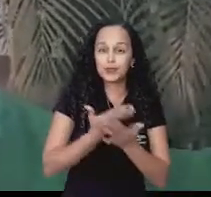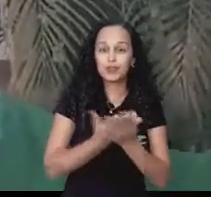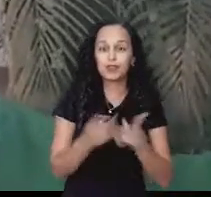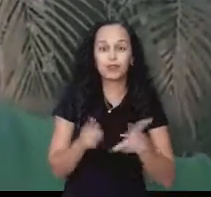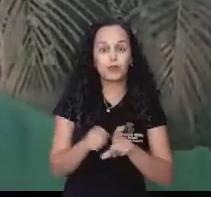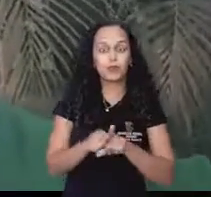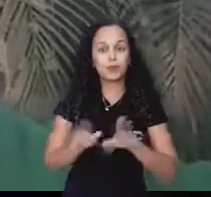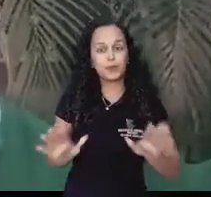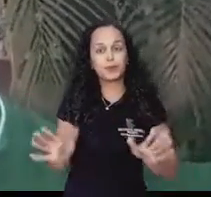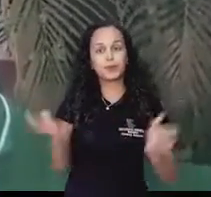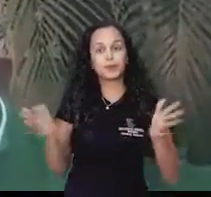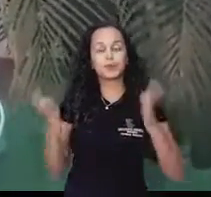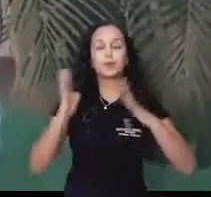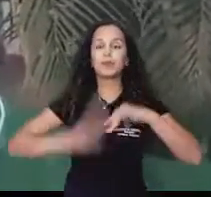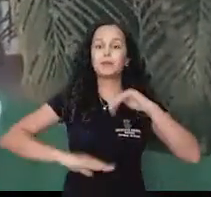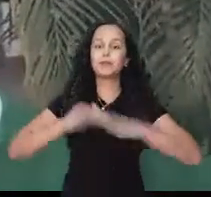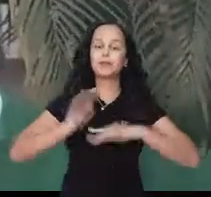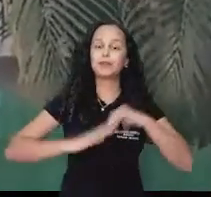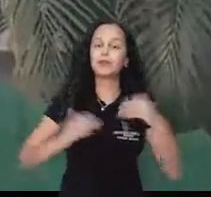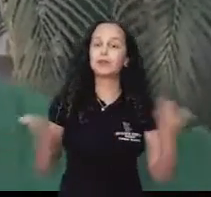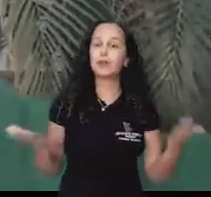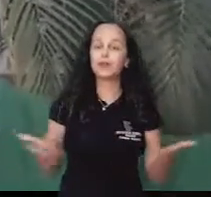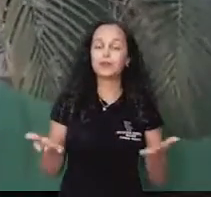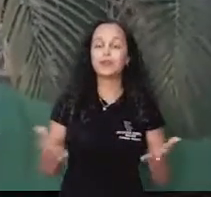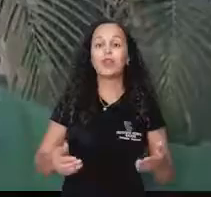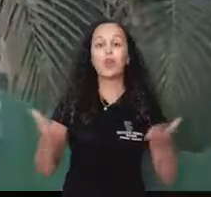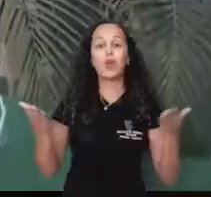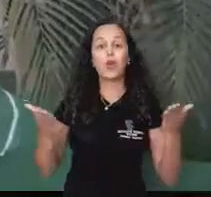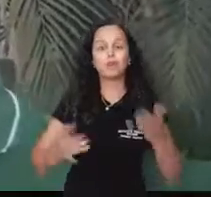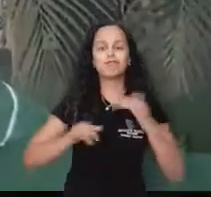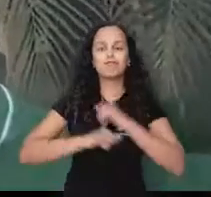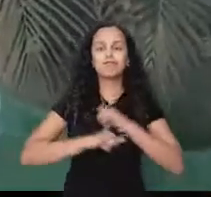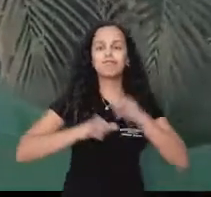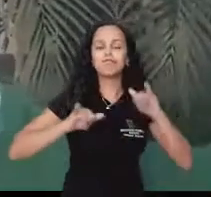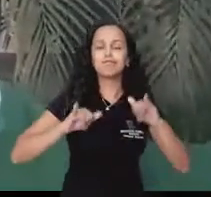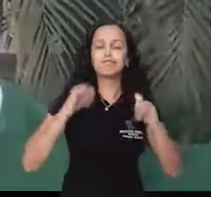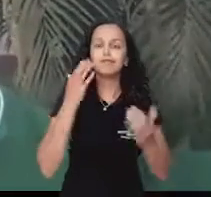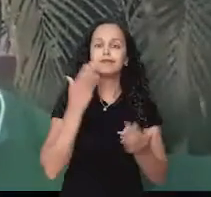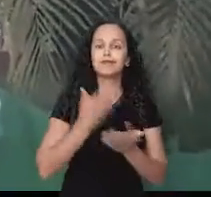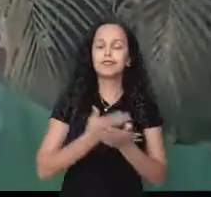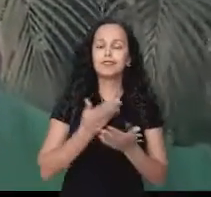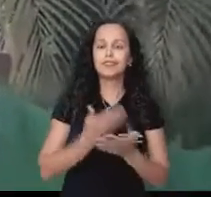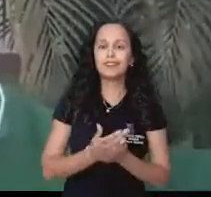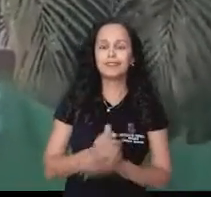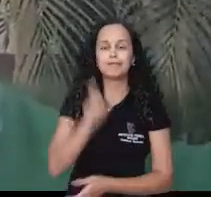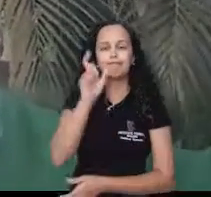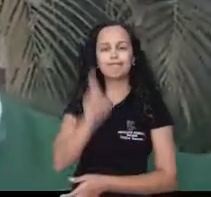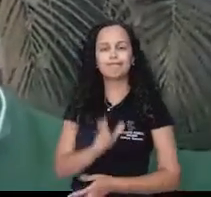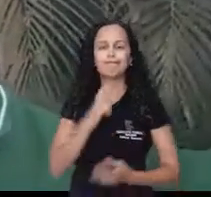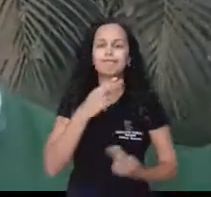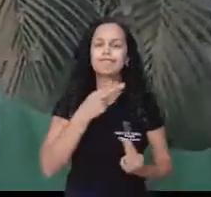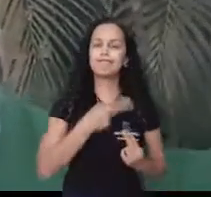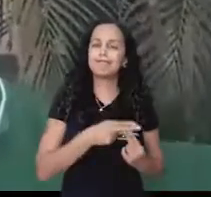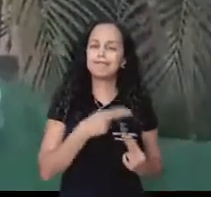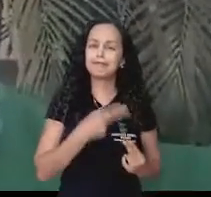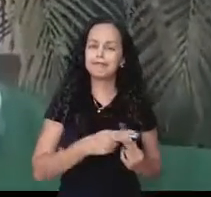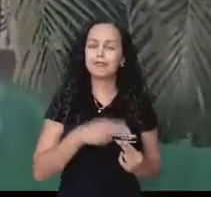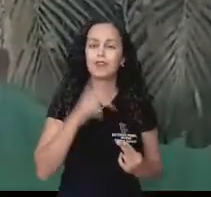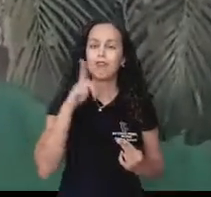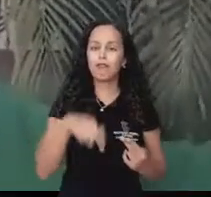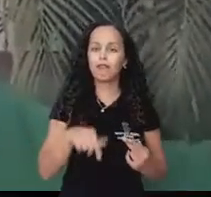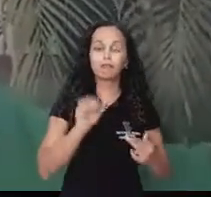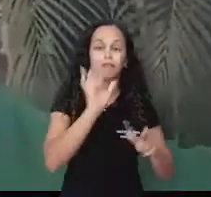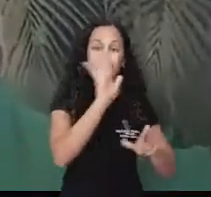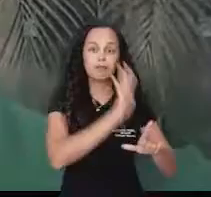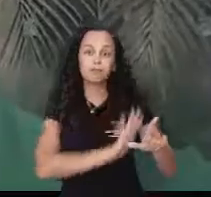enquanto estudantes e nos motiva muito como profissional hoje. Então eu queria aqui registrar com o Ministério de Direito, reconhecer o